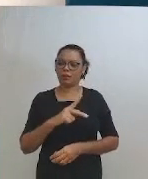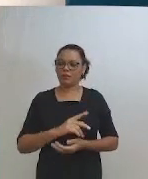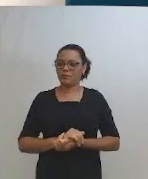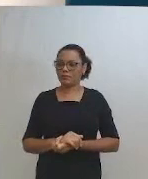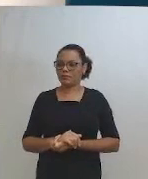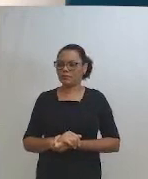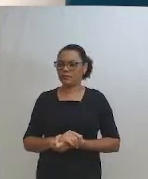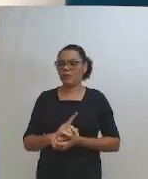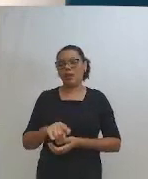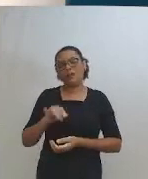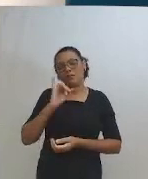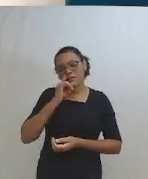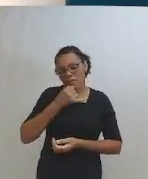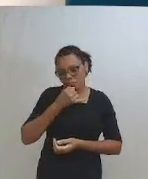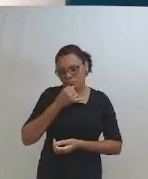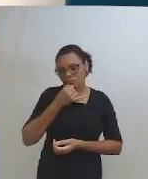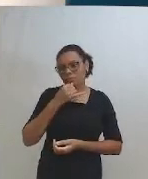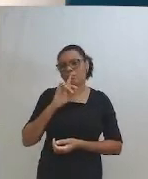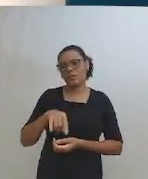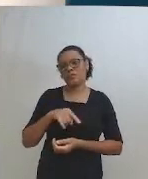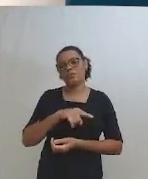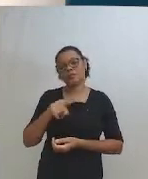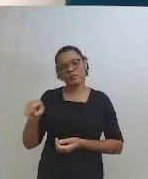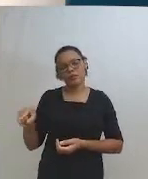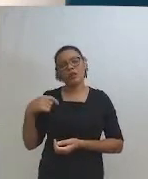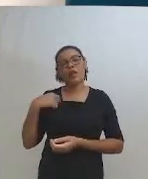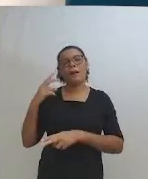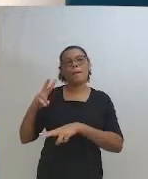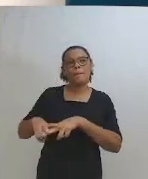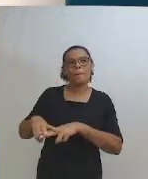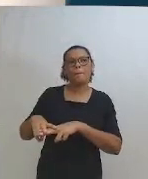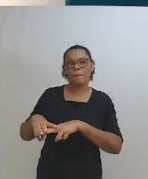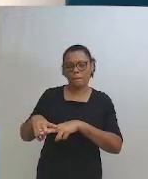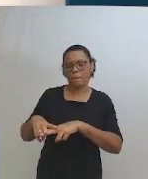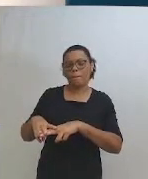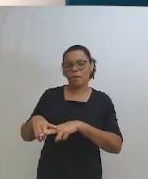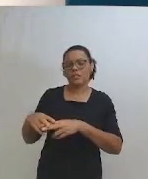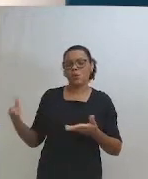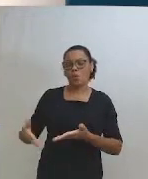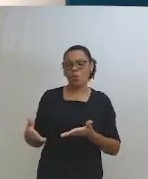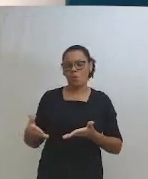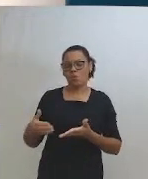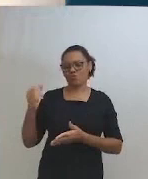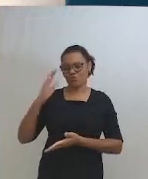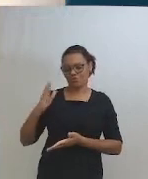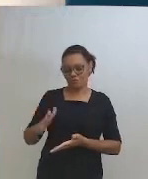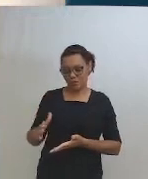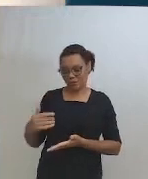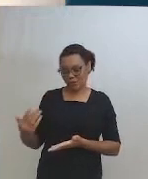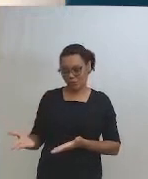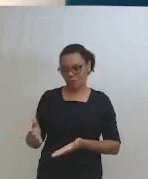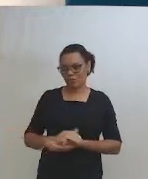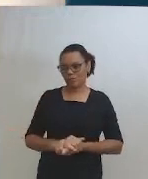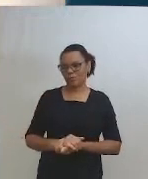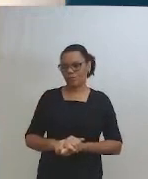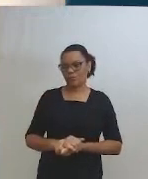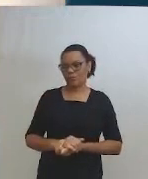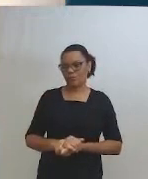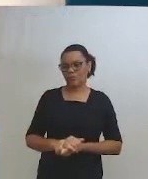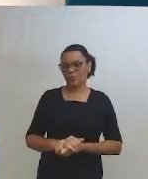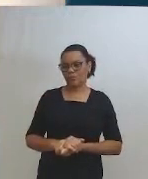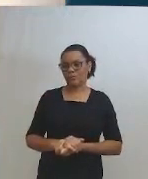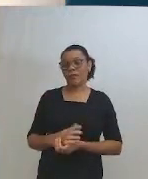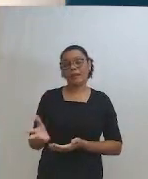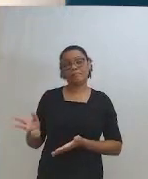Infelizmente, excelências, a prisão preventiva hoje no Brasil, eu eminentemente faço questão